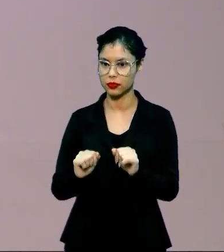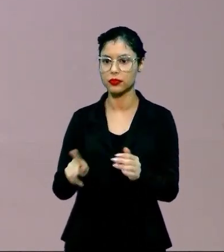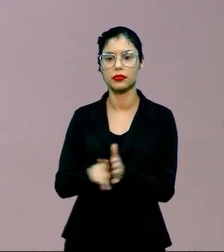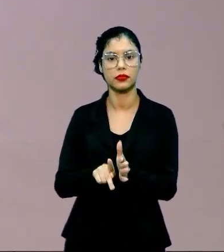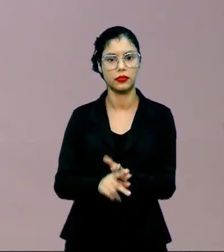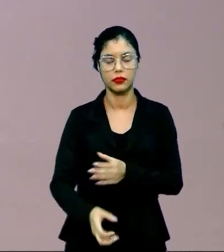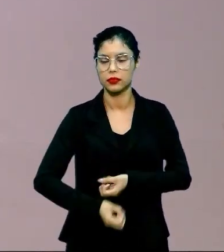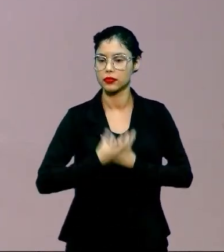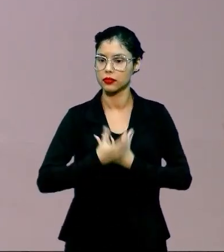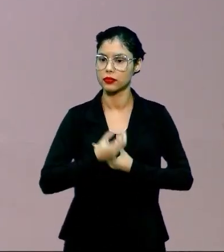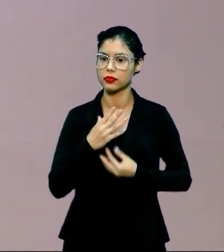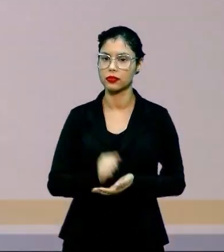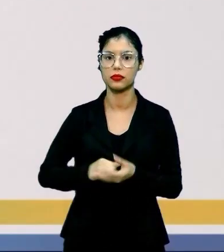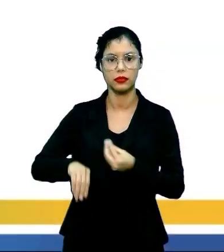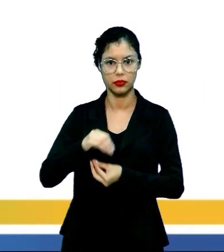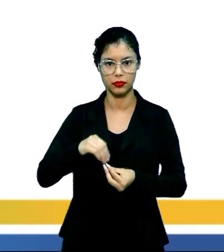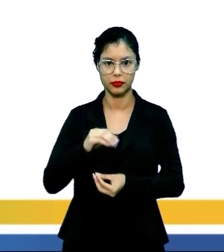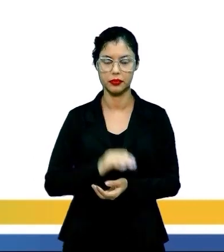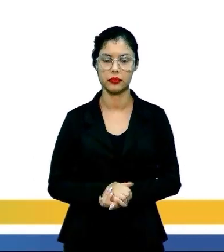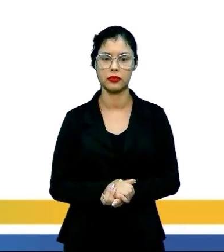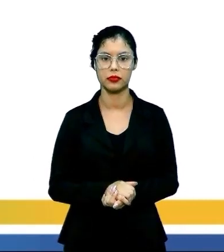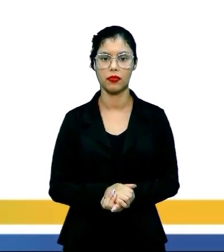poética e emotiva envolvida.